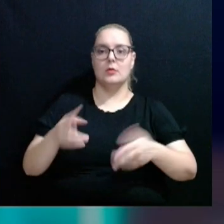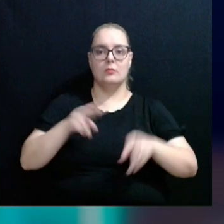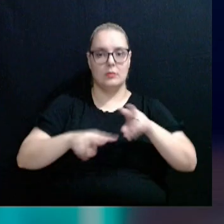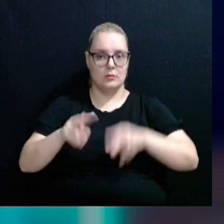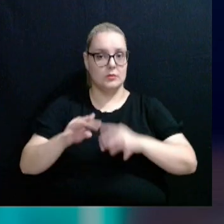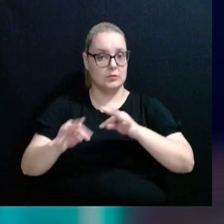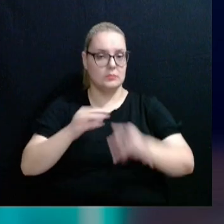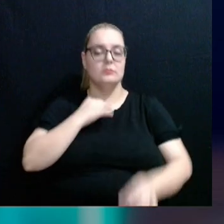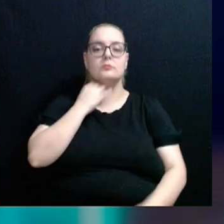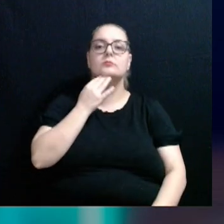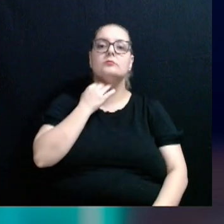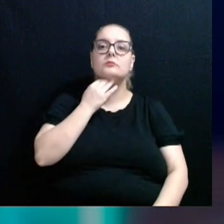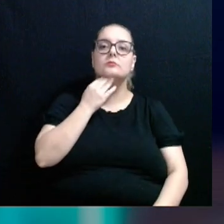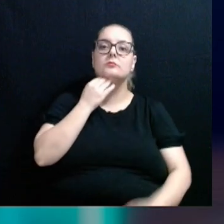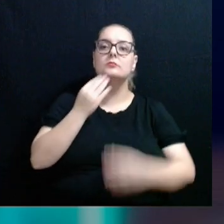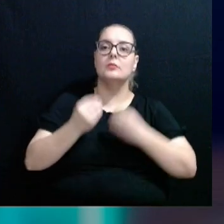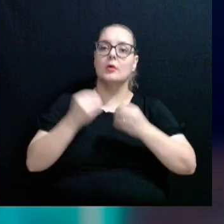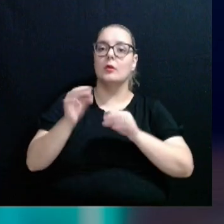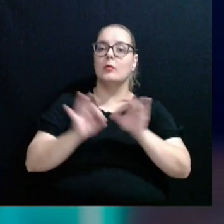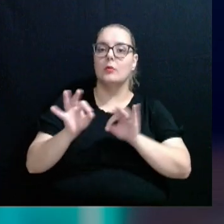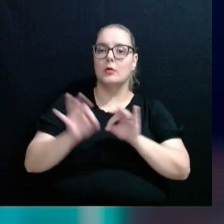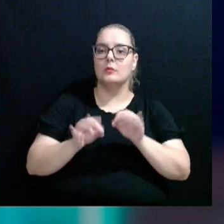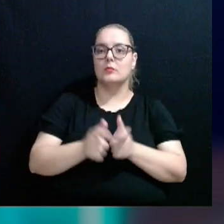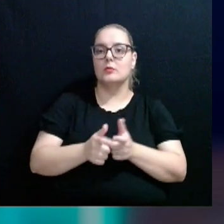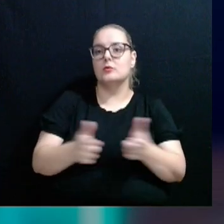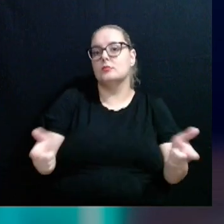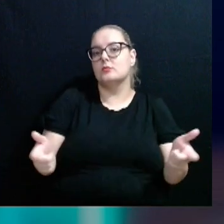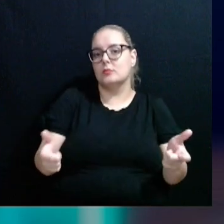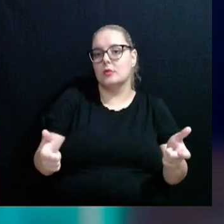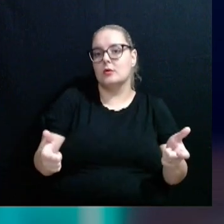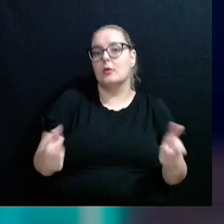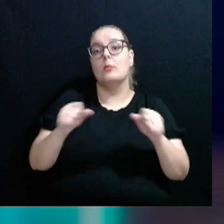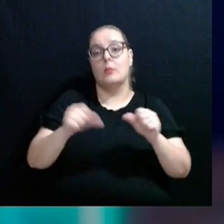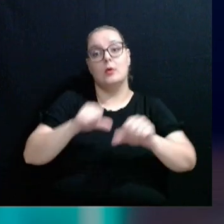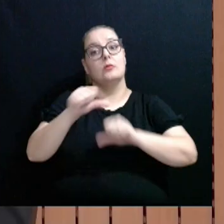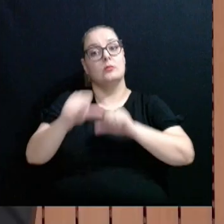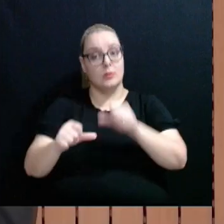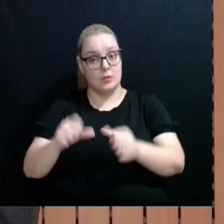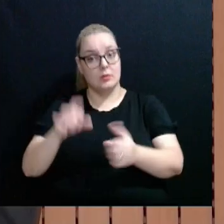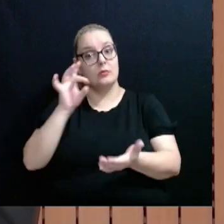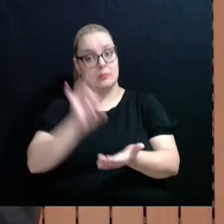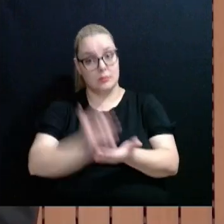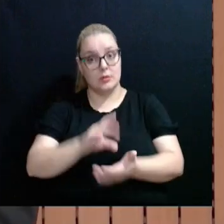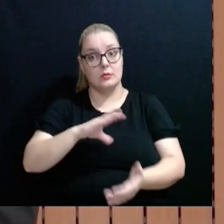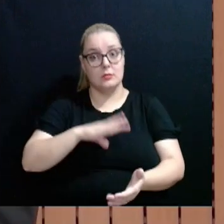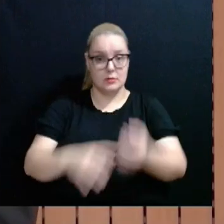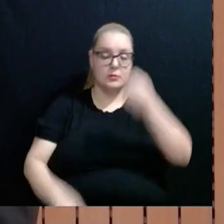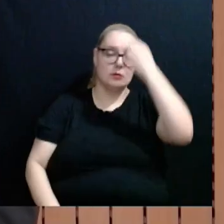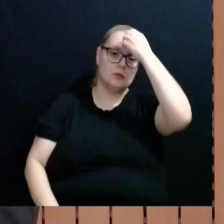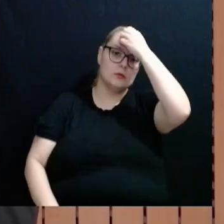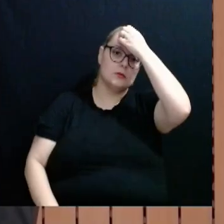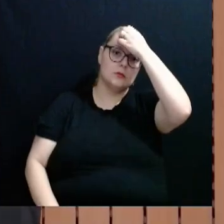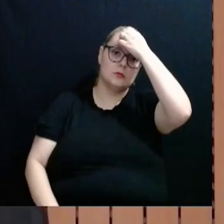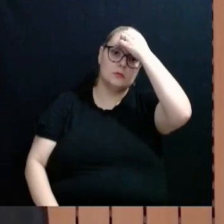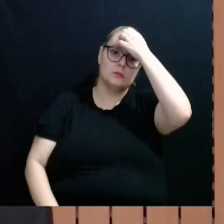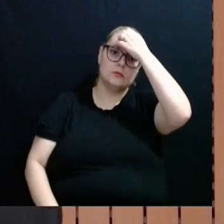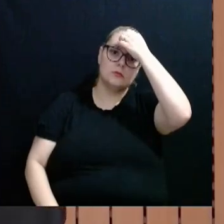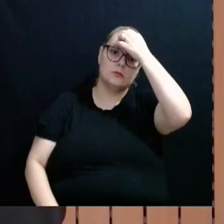como o planejamento de longo prazo pode transformar a realidade das cidades. A tal